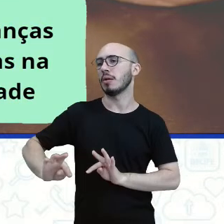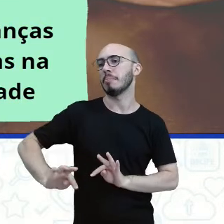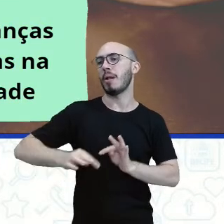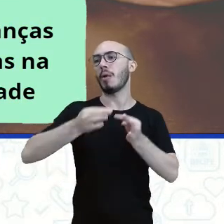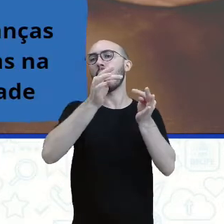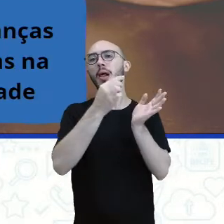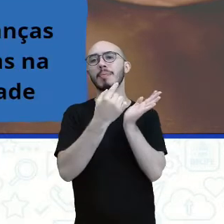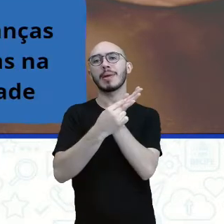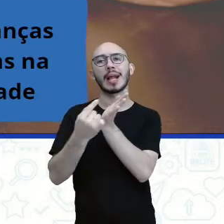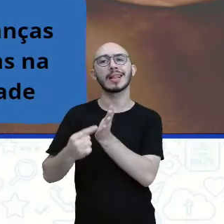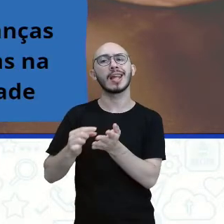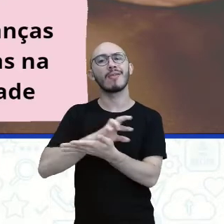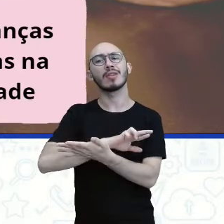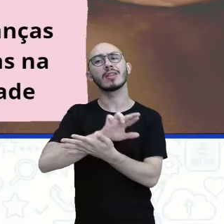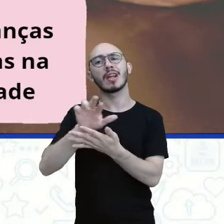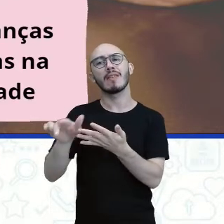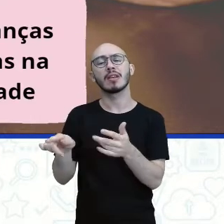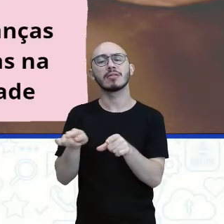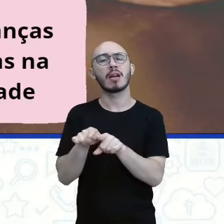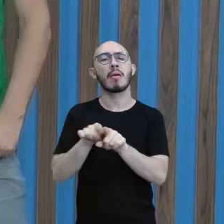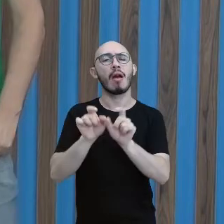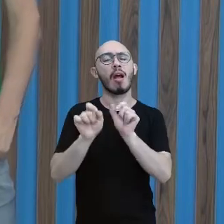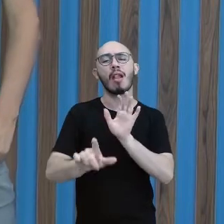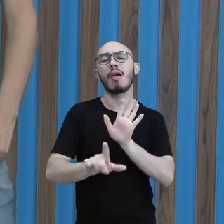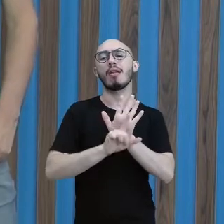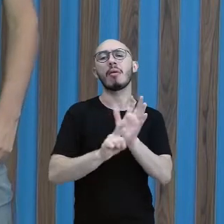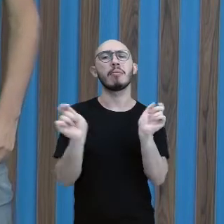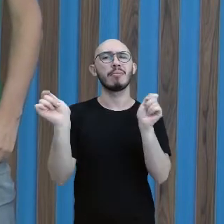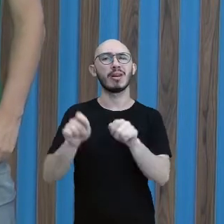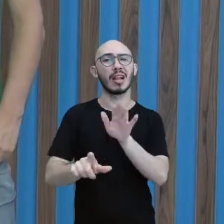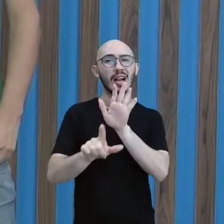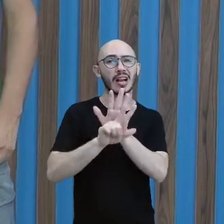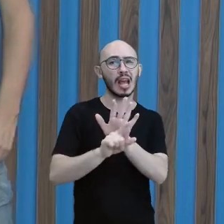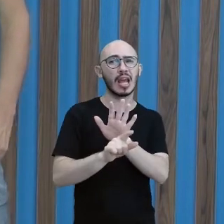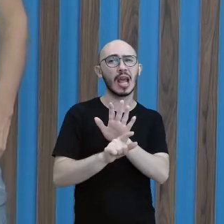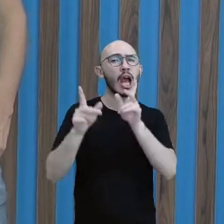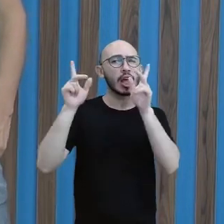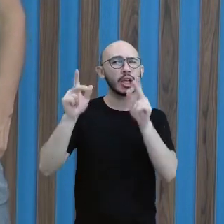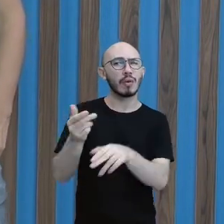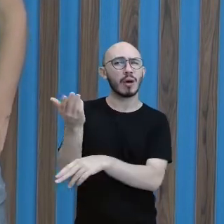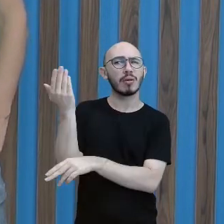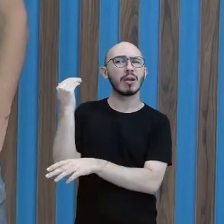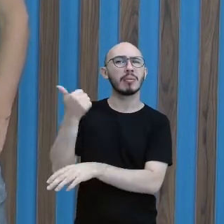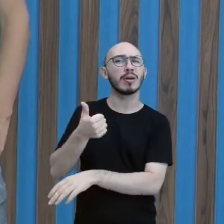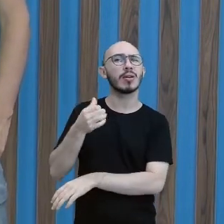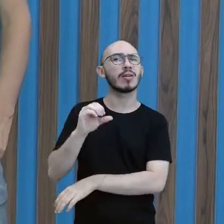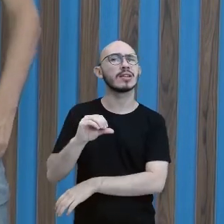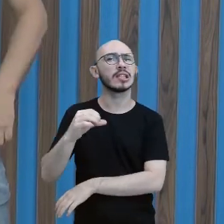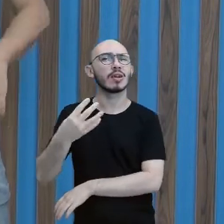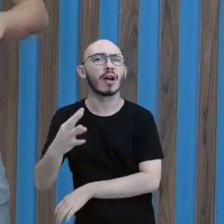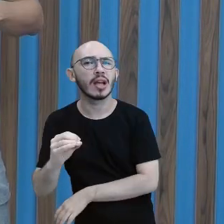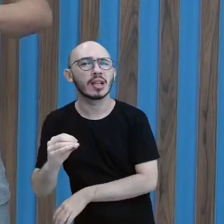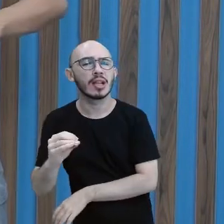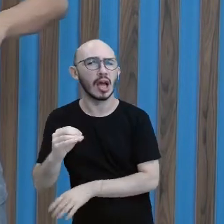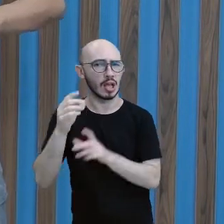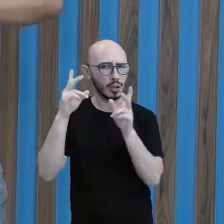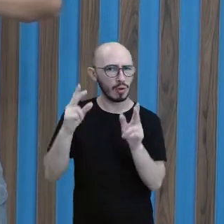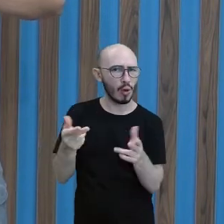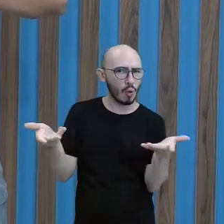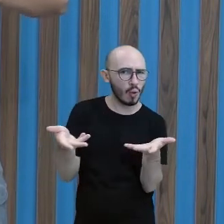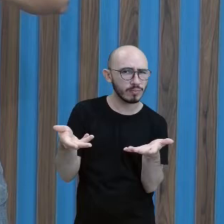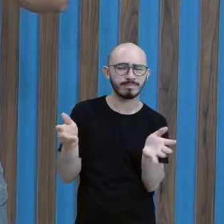aplicativos e tal, né, que a legislação ela pode ser a mesma na década de 40. Não. né? Então, a tecnologia ela vai,